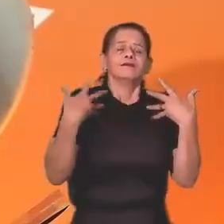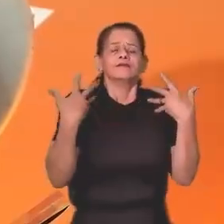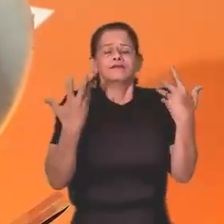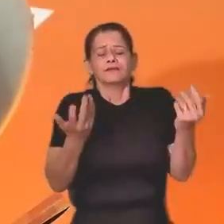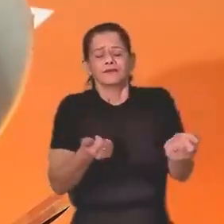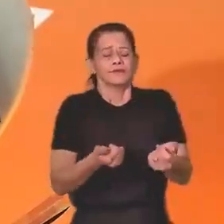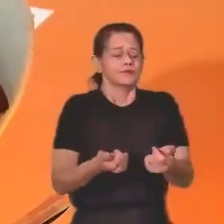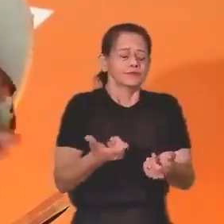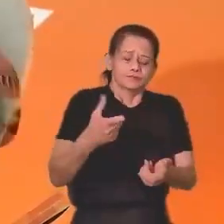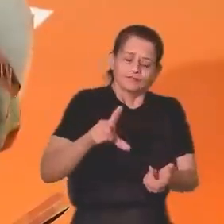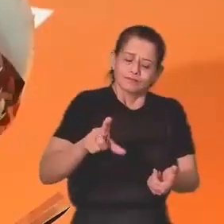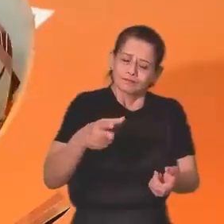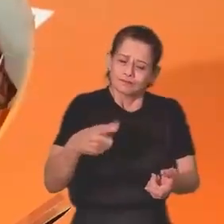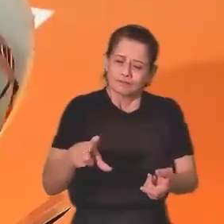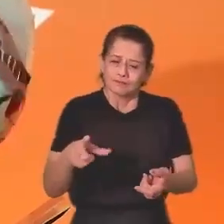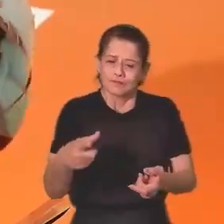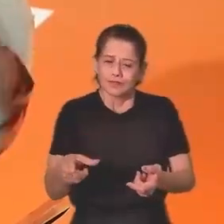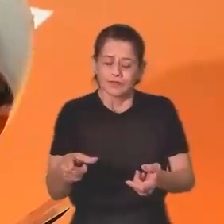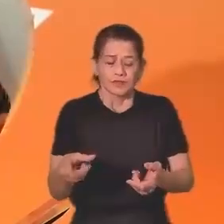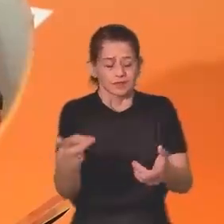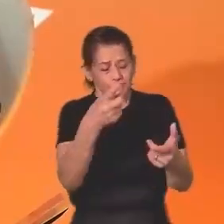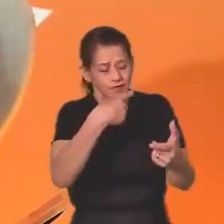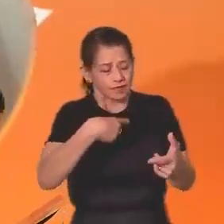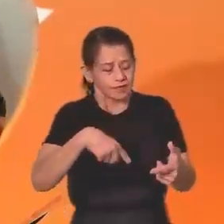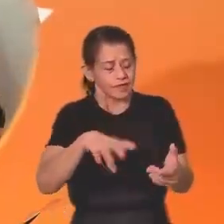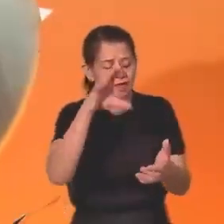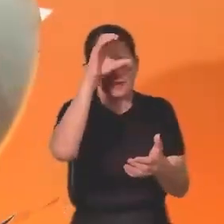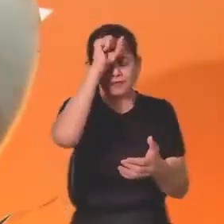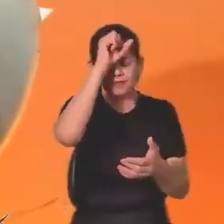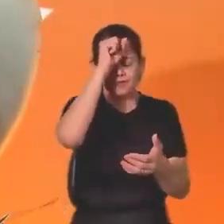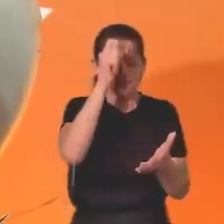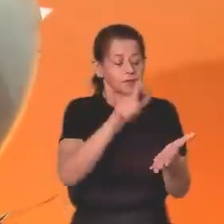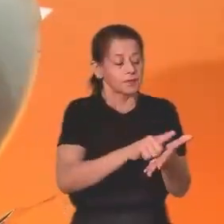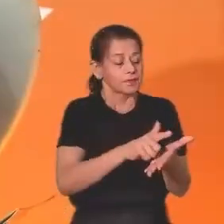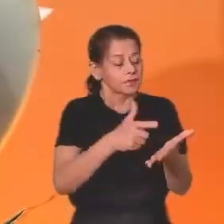E por diversas vezes eu tirei o papel, que senão eu vou ficar tremendo o papel, então.